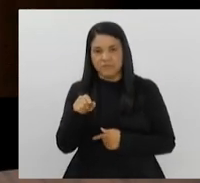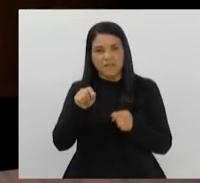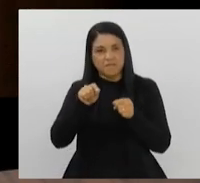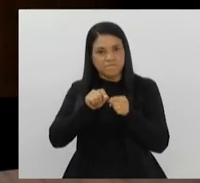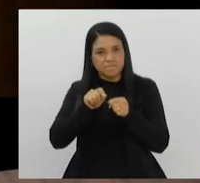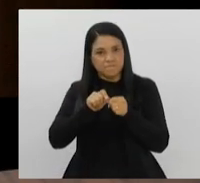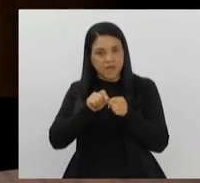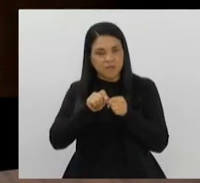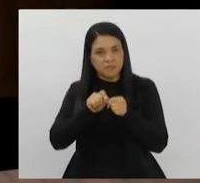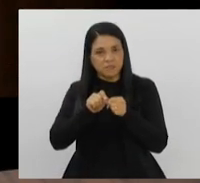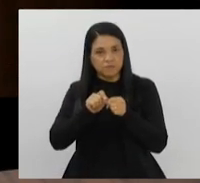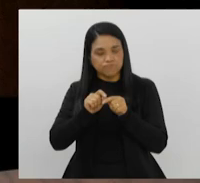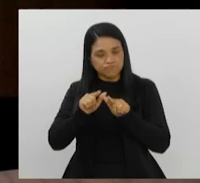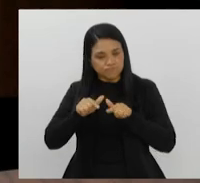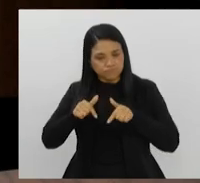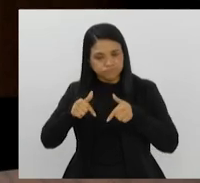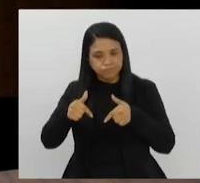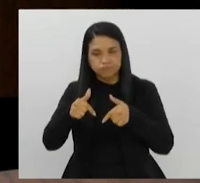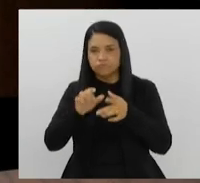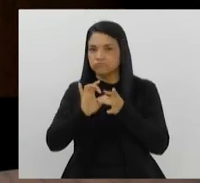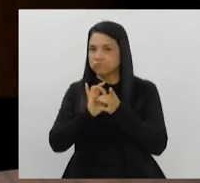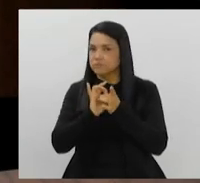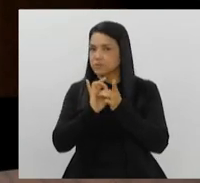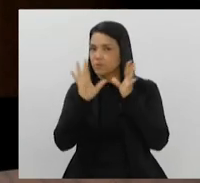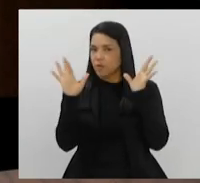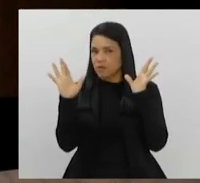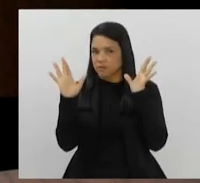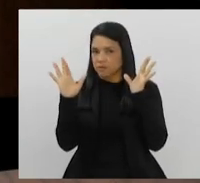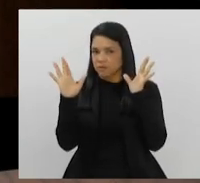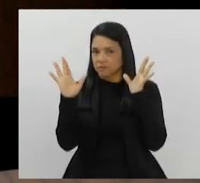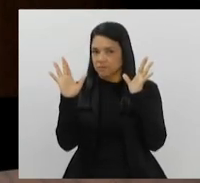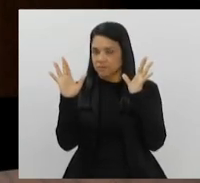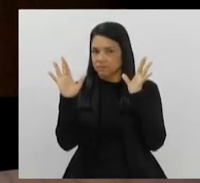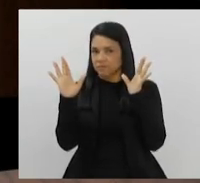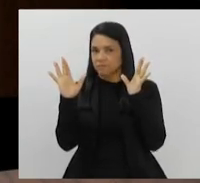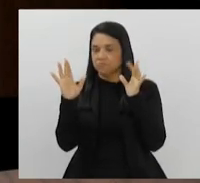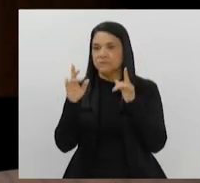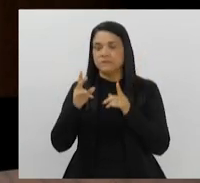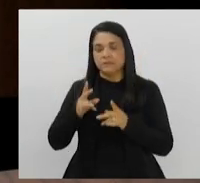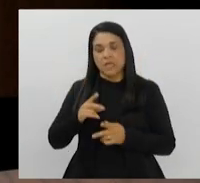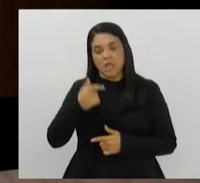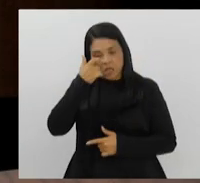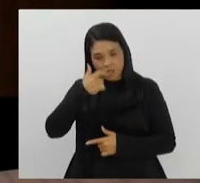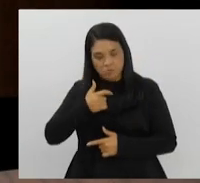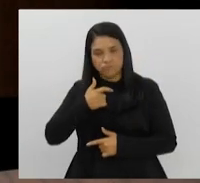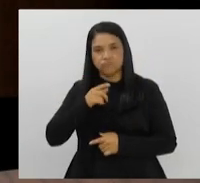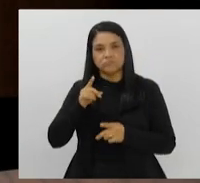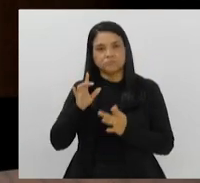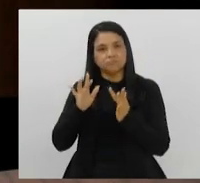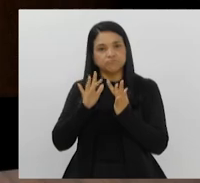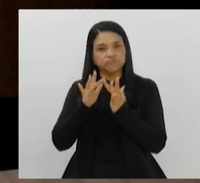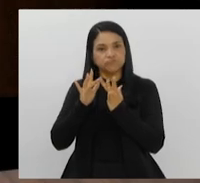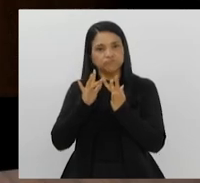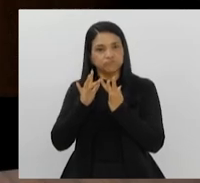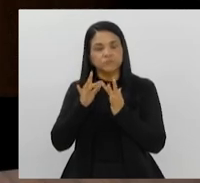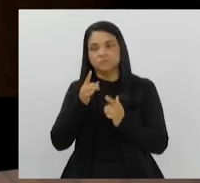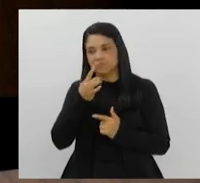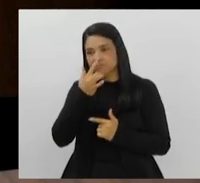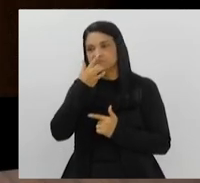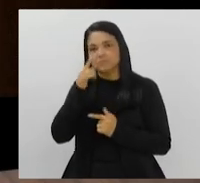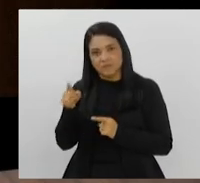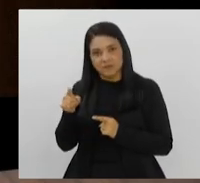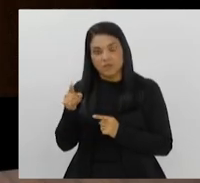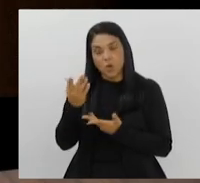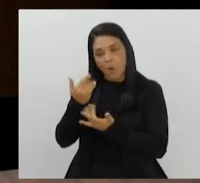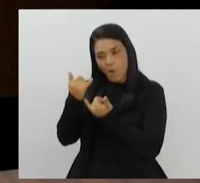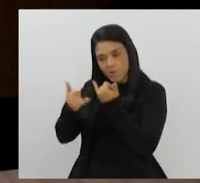absolutamente democrata. Tanto é que eu sempre, na intimidade, brinco com ele.